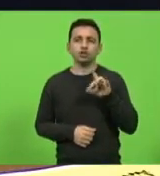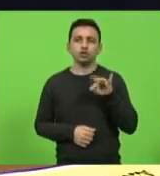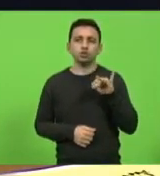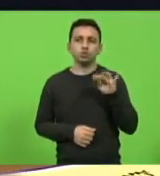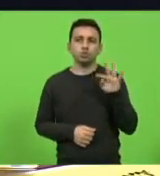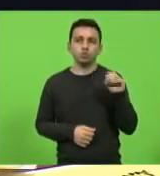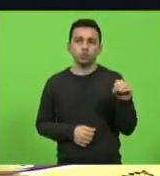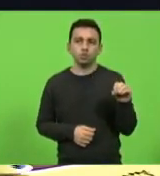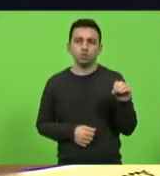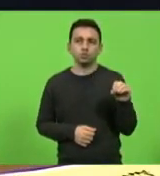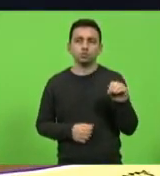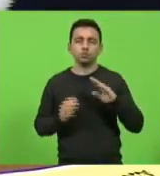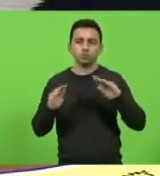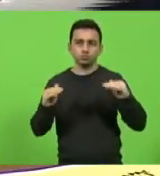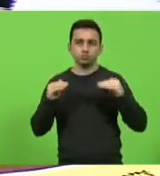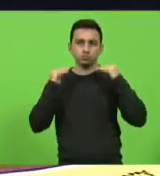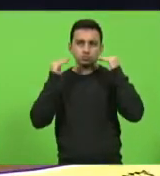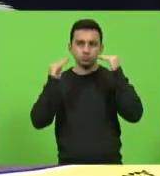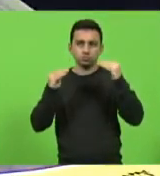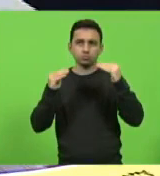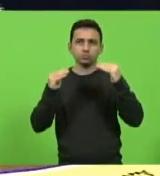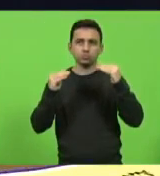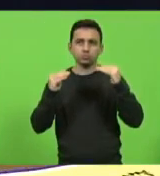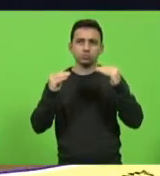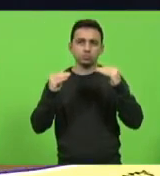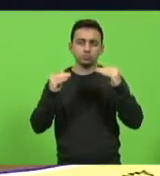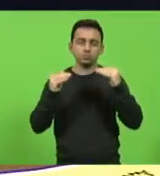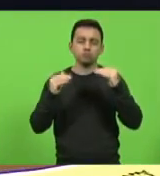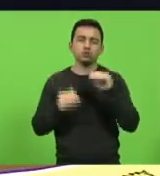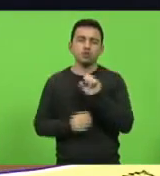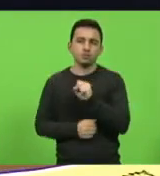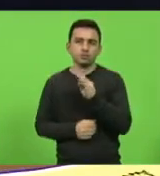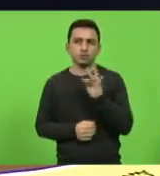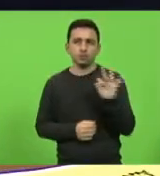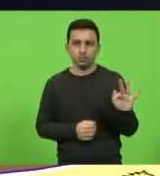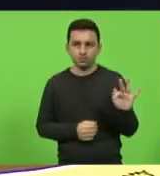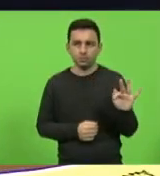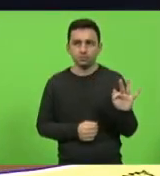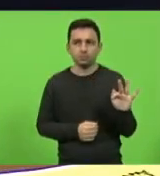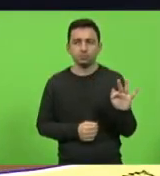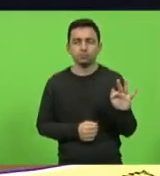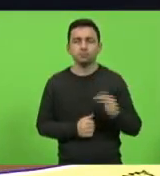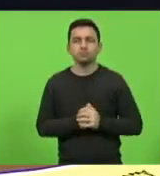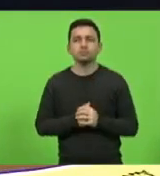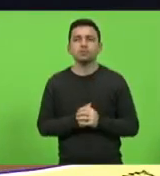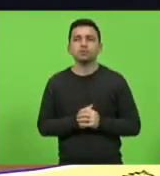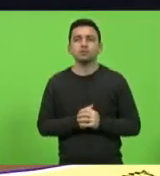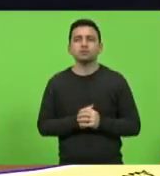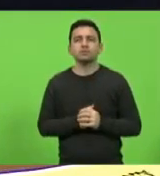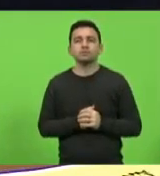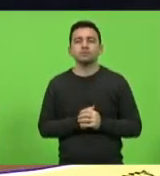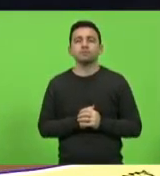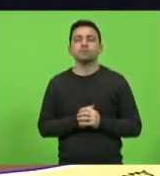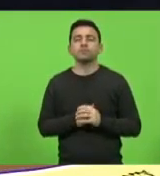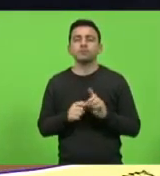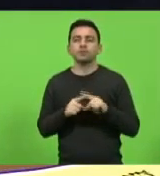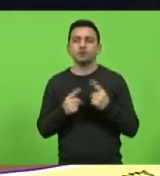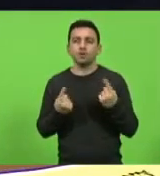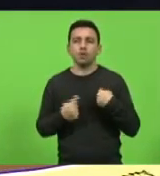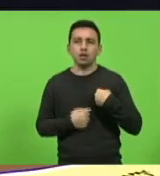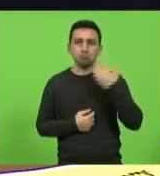do Superior Tribunal de Justiça. Assim,